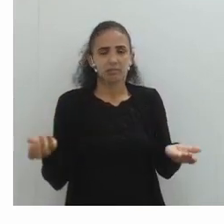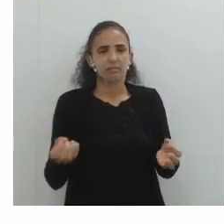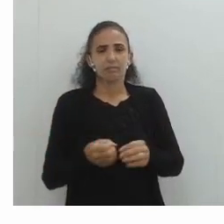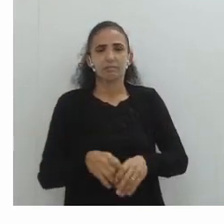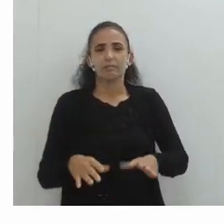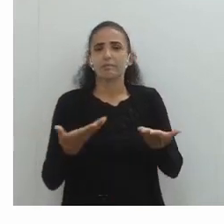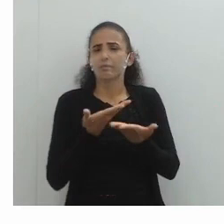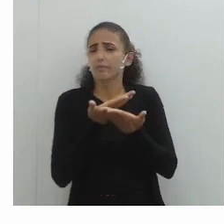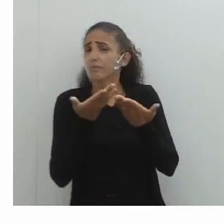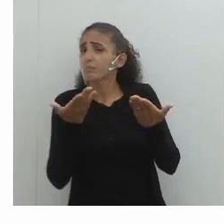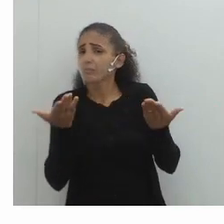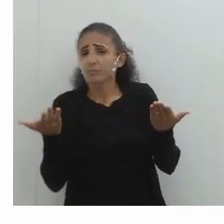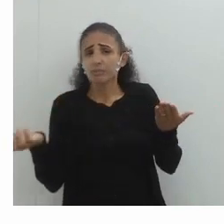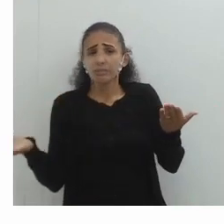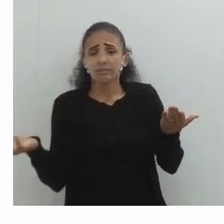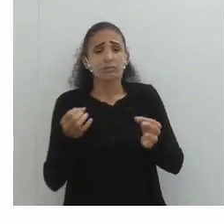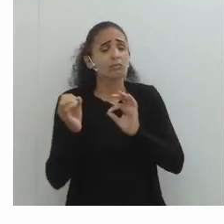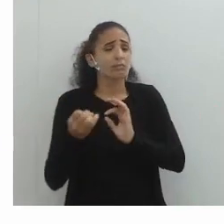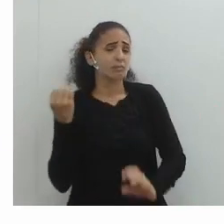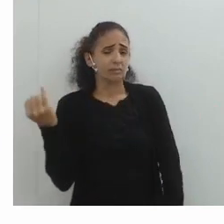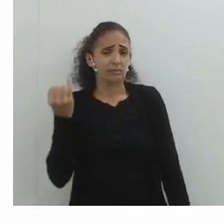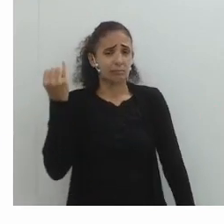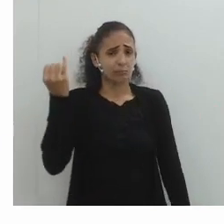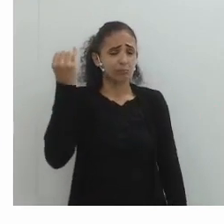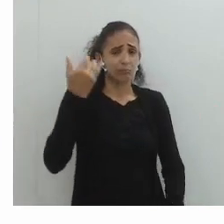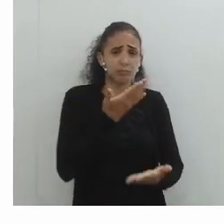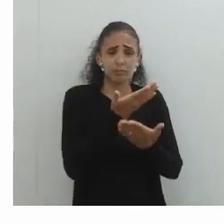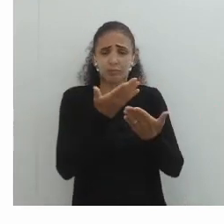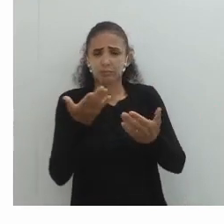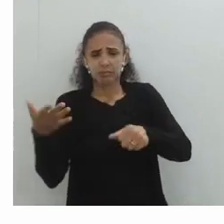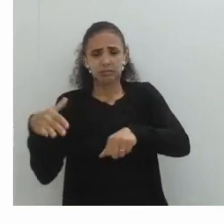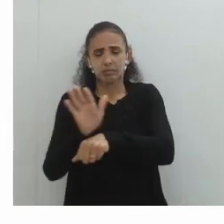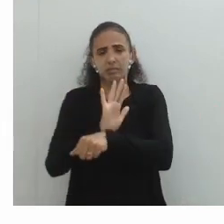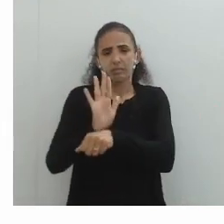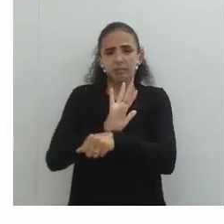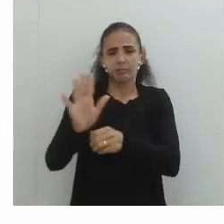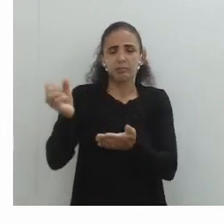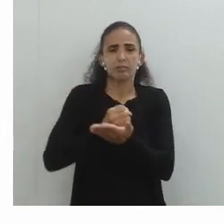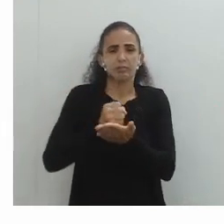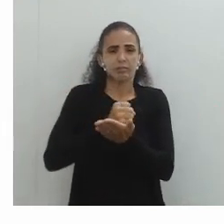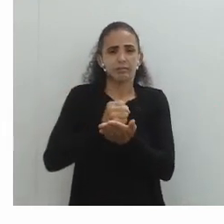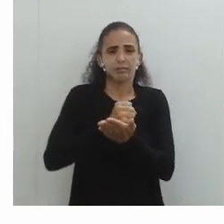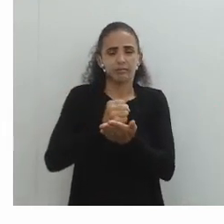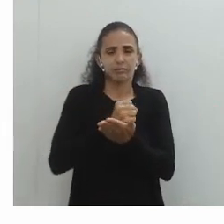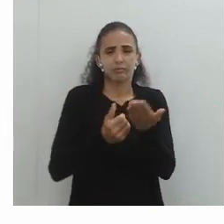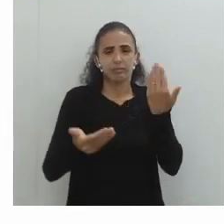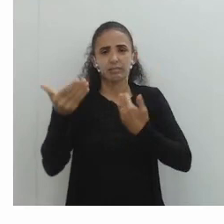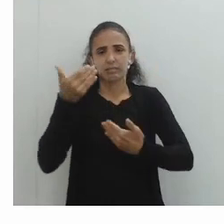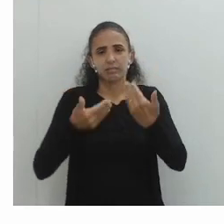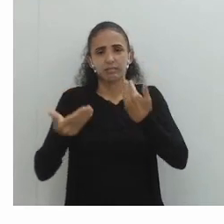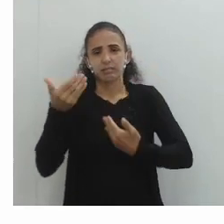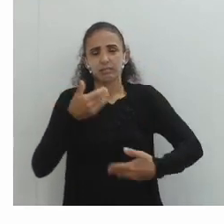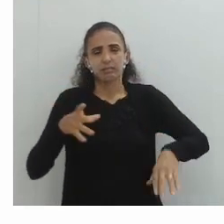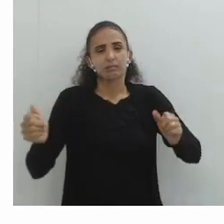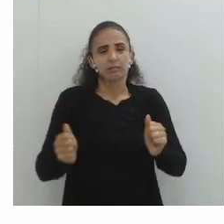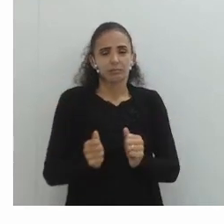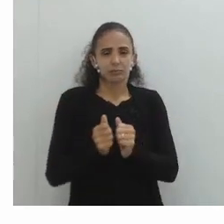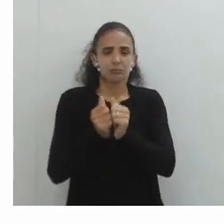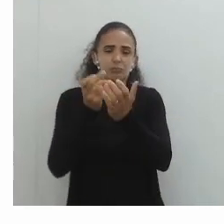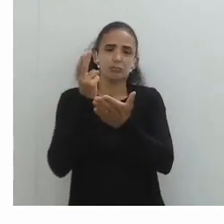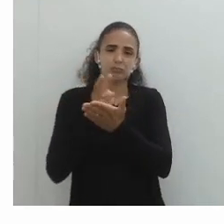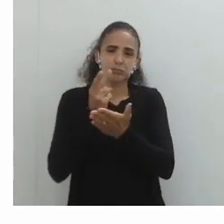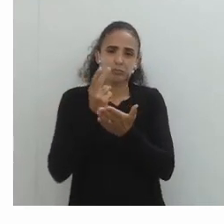especial, vou falar assim, né? O quanto é importante o vídeo, o jogo, a interatividade através